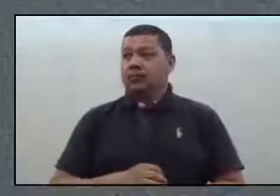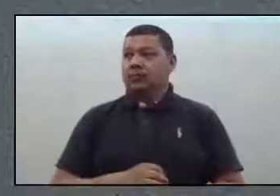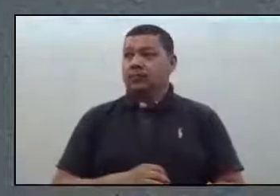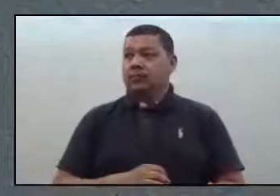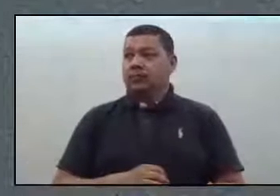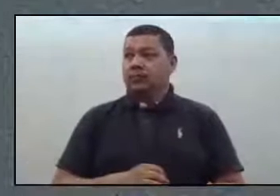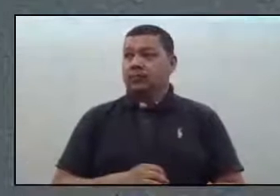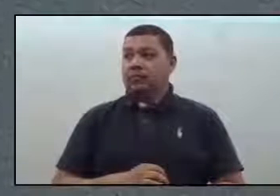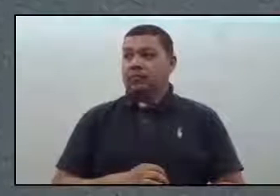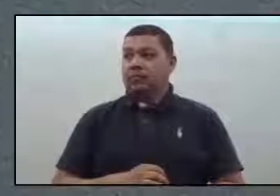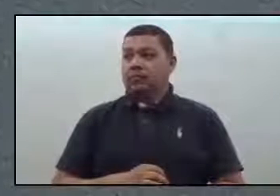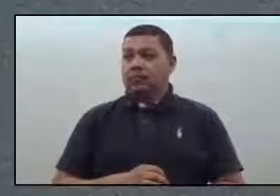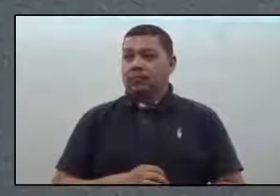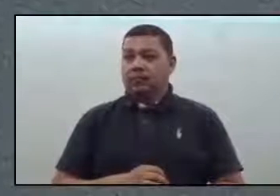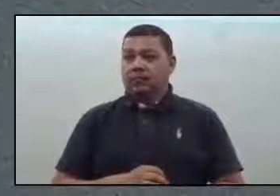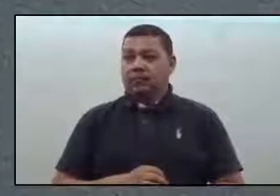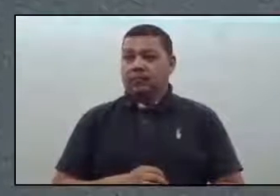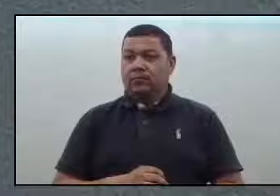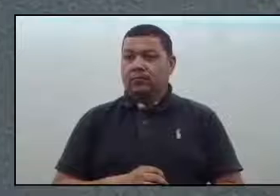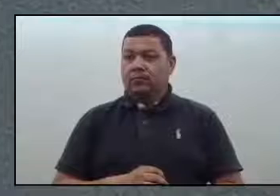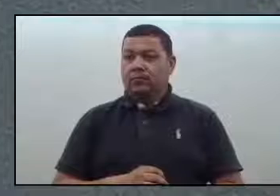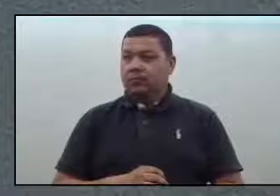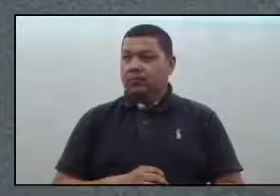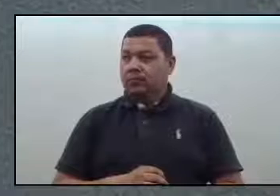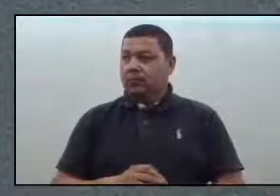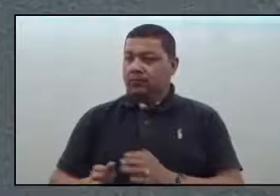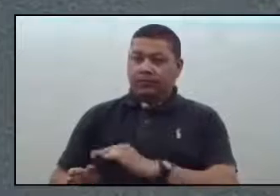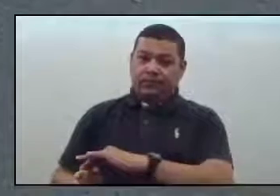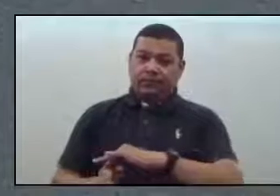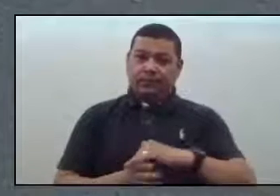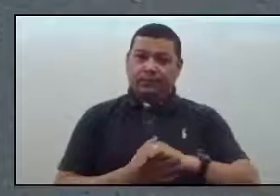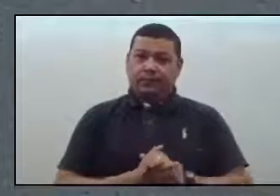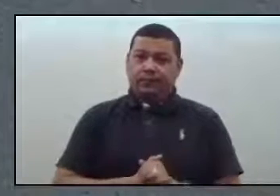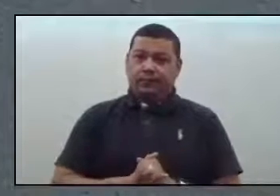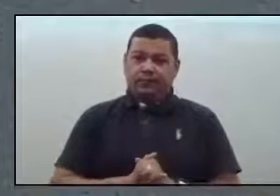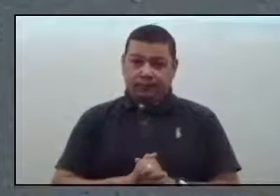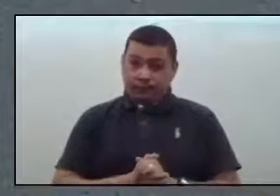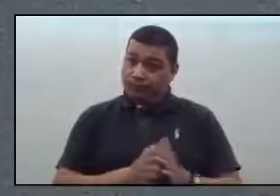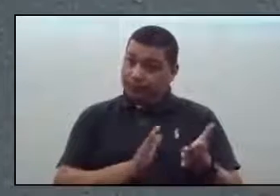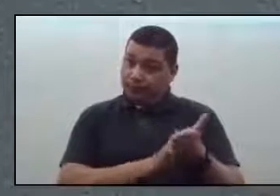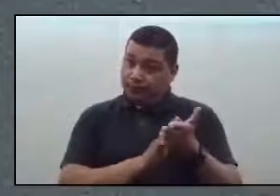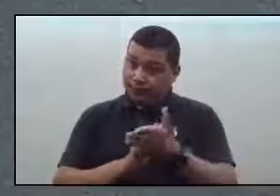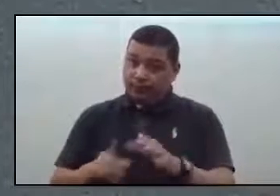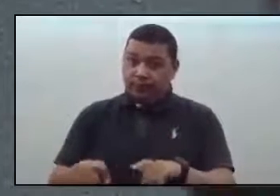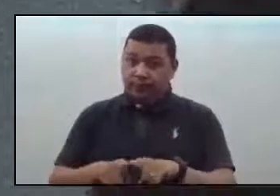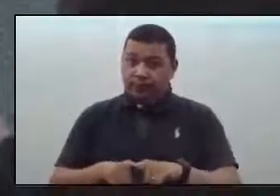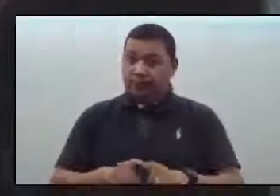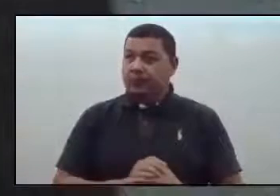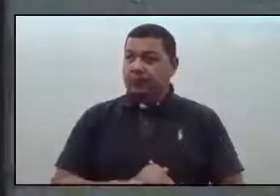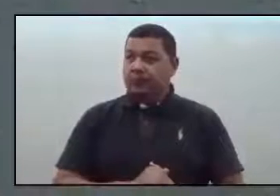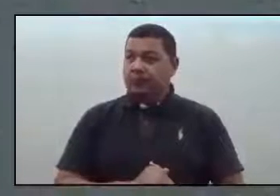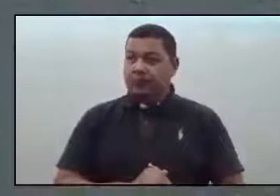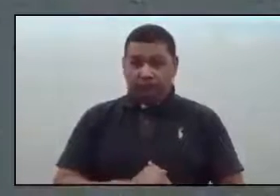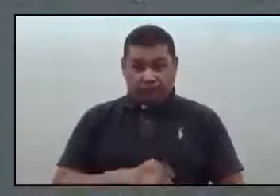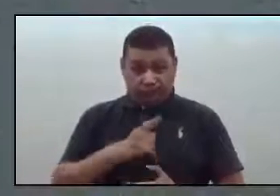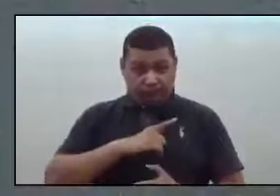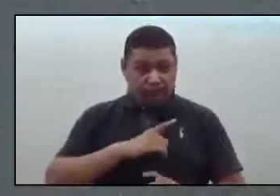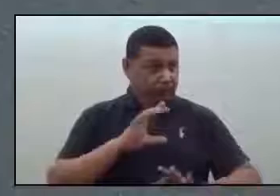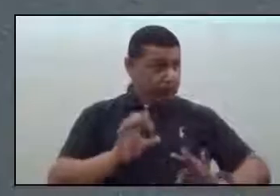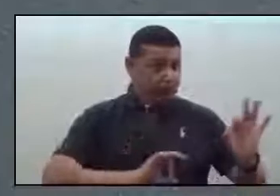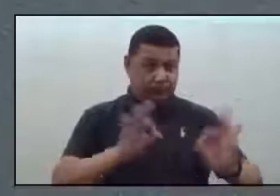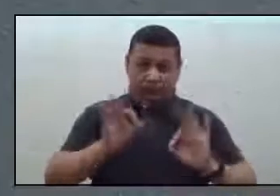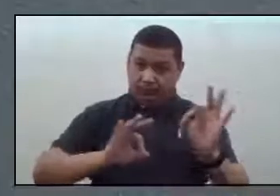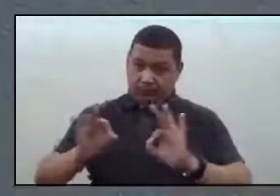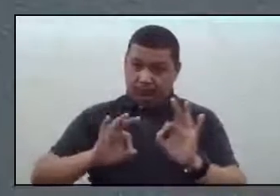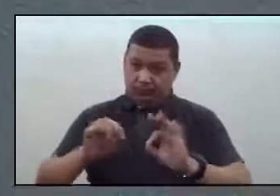Câmara Setorial do Cacau, que é o Chiquinho da Imater. Parabenizar Jaru pela sua organização no